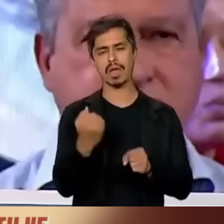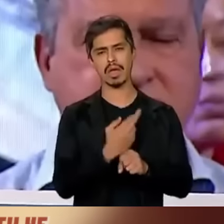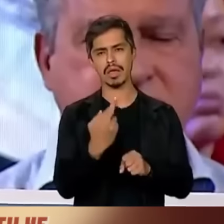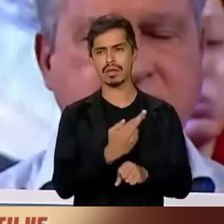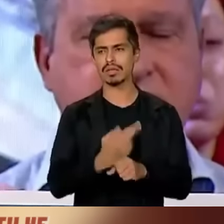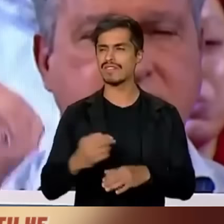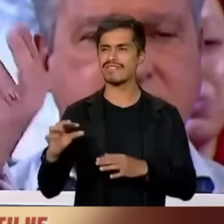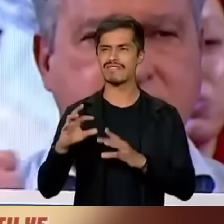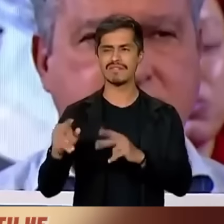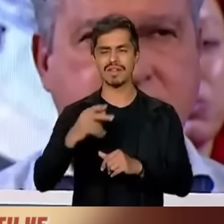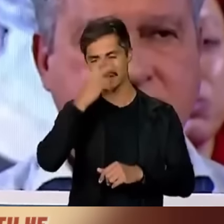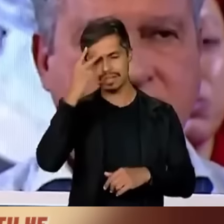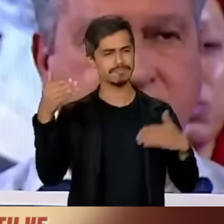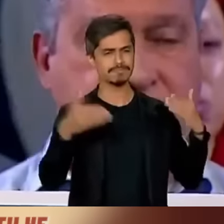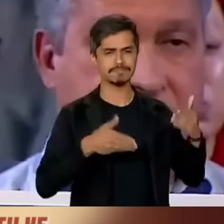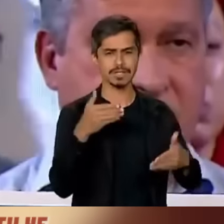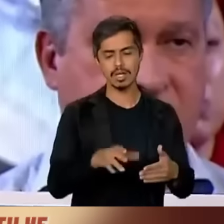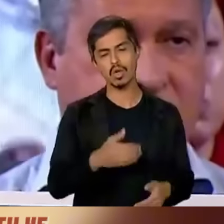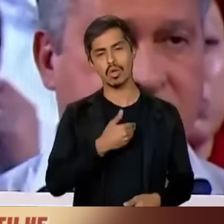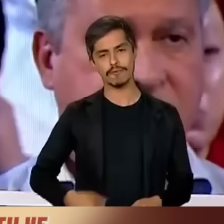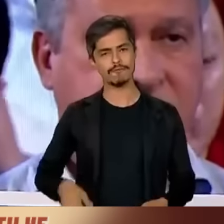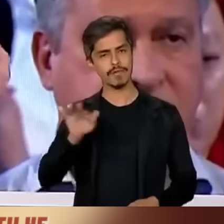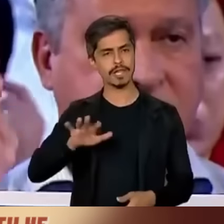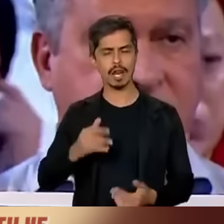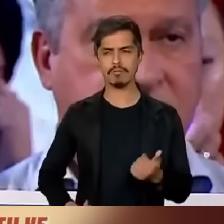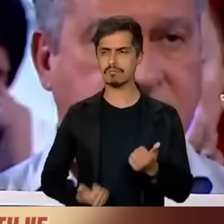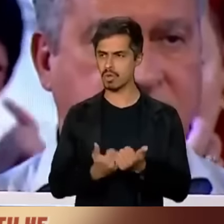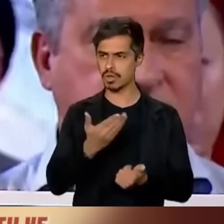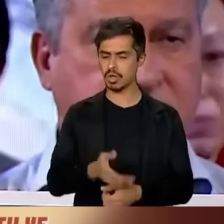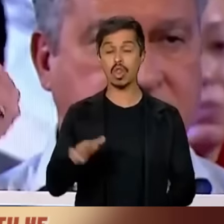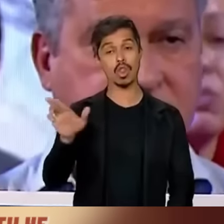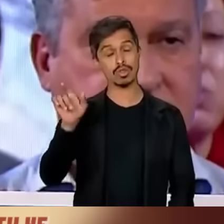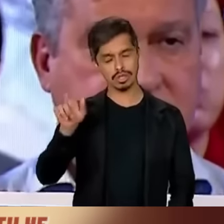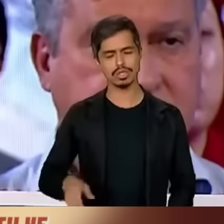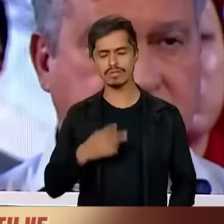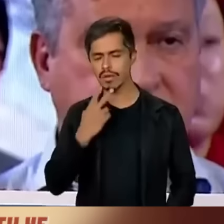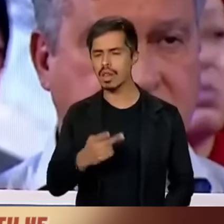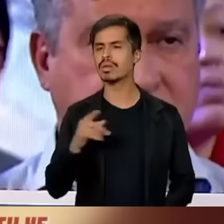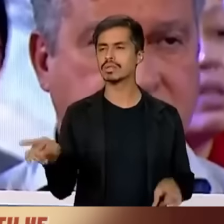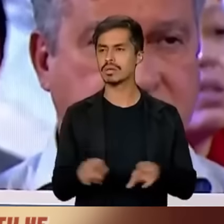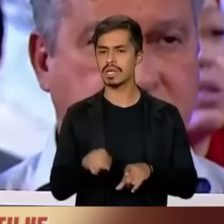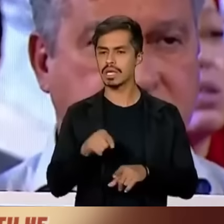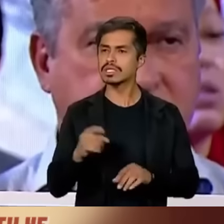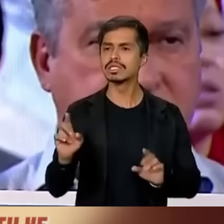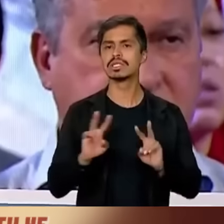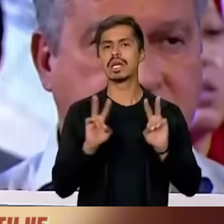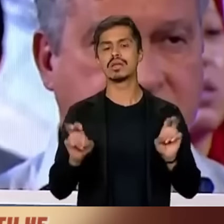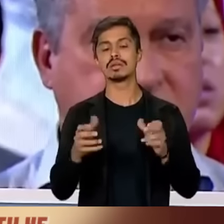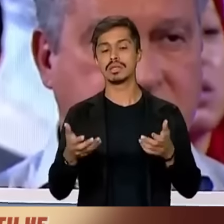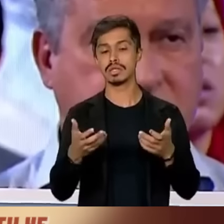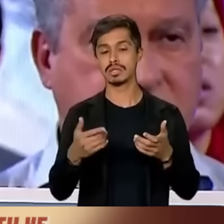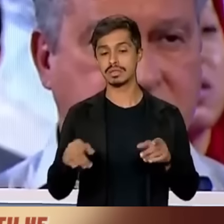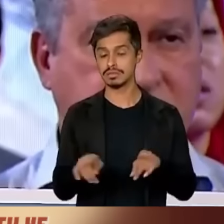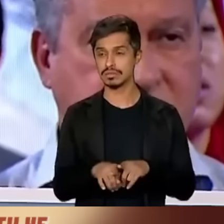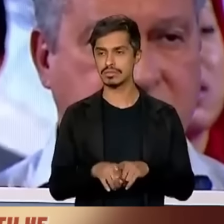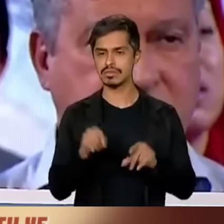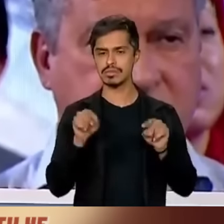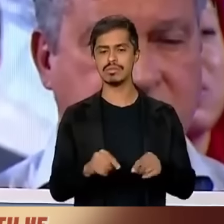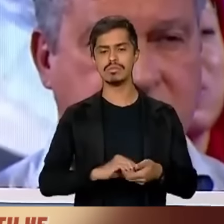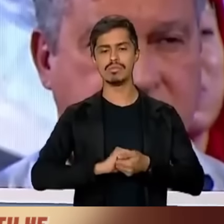de muitas mãos, e o governo federal tem reiterado isso, e o presidente Lula reiterou também esse ponto. E quero também